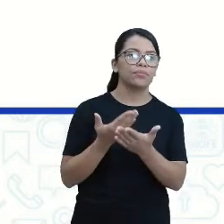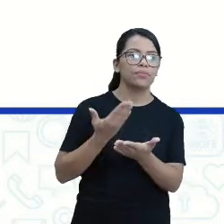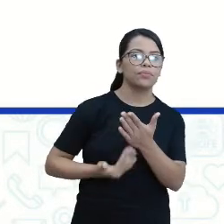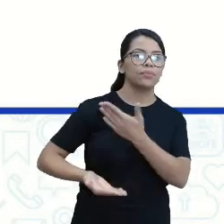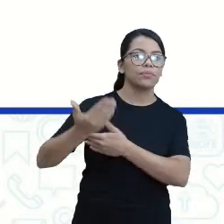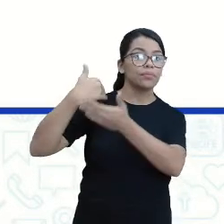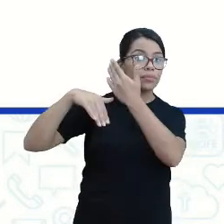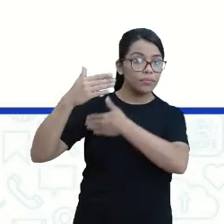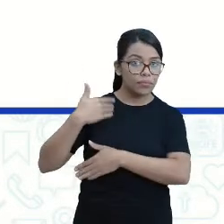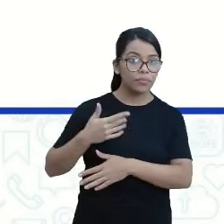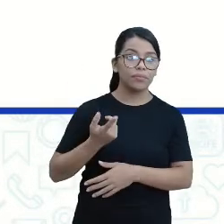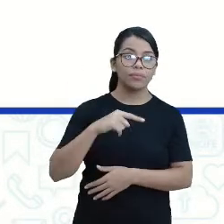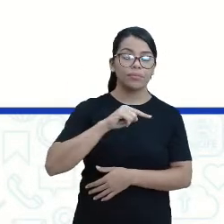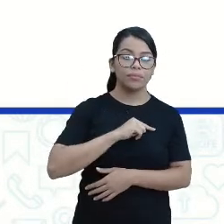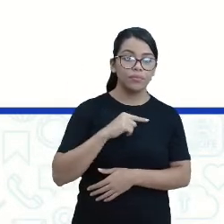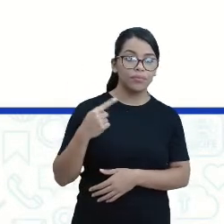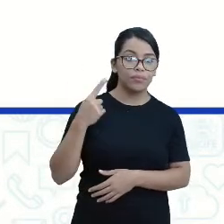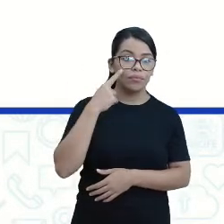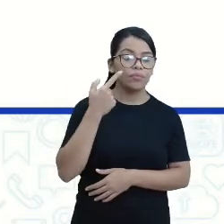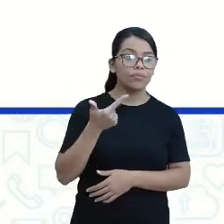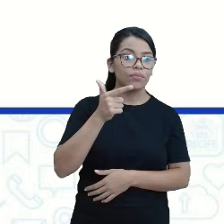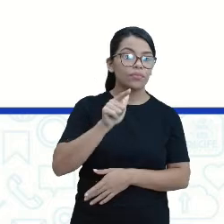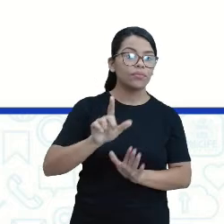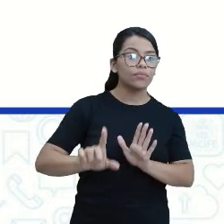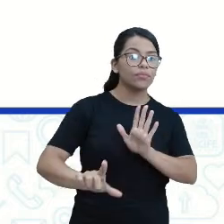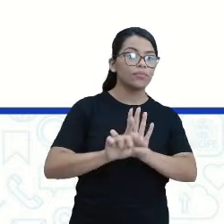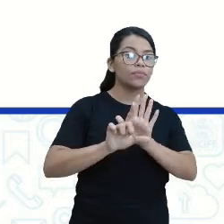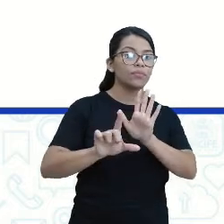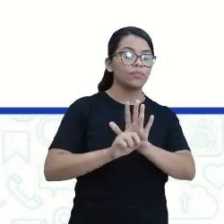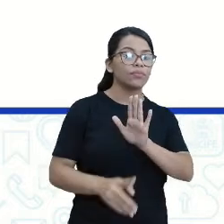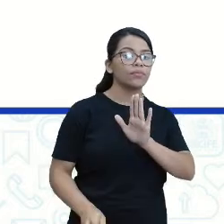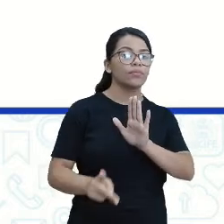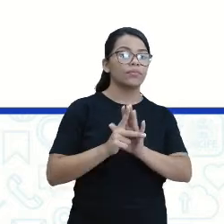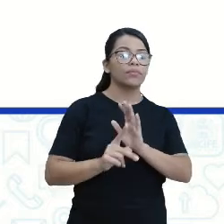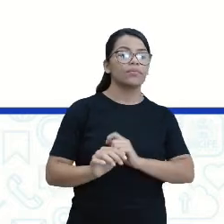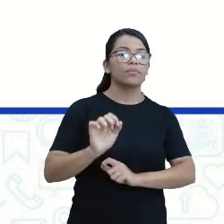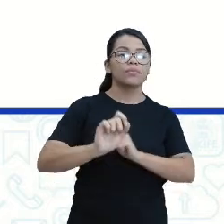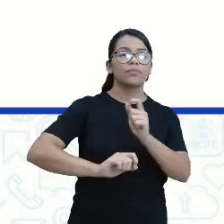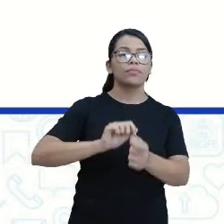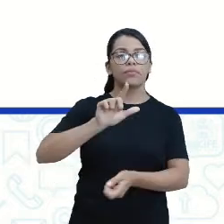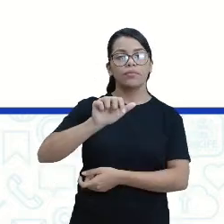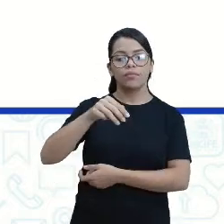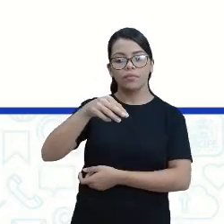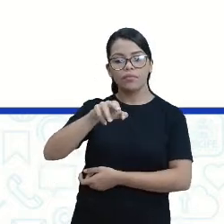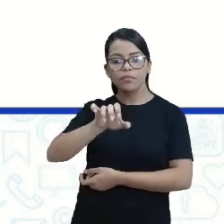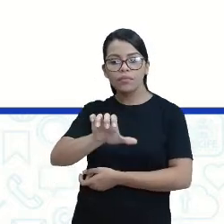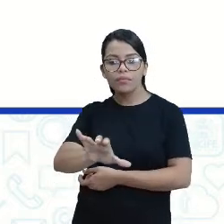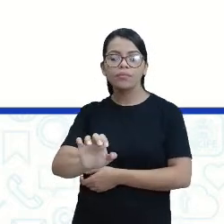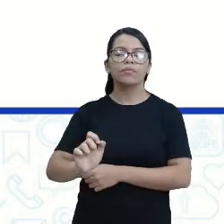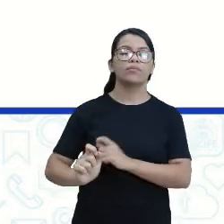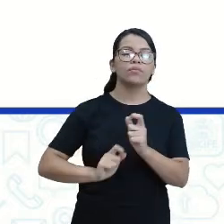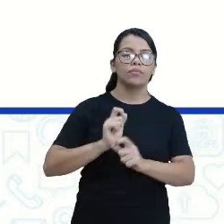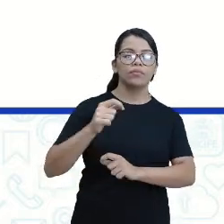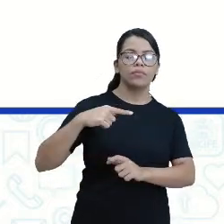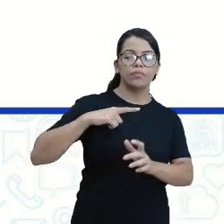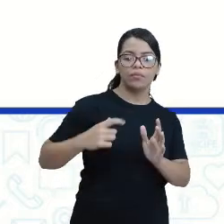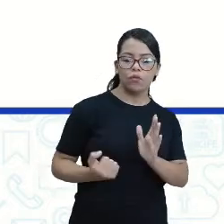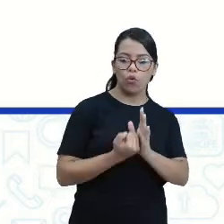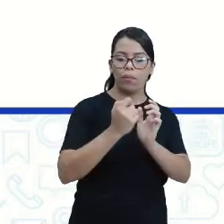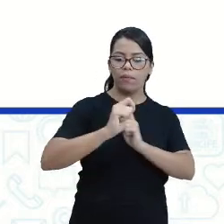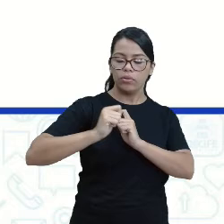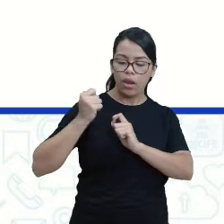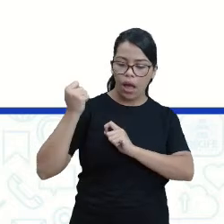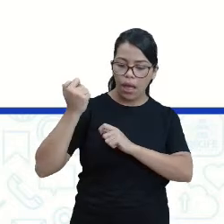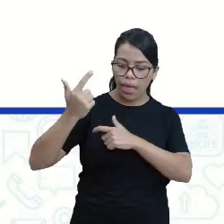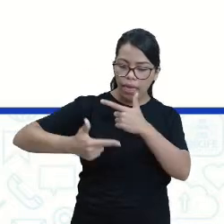gente? Revisitamos as leis propostas por Lamarck, evidências da evolução, né? Fizemos essa revisitação